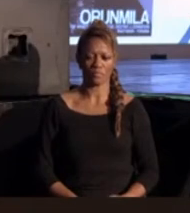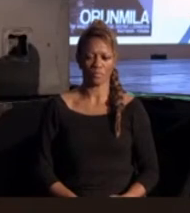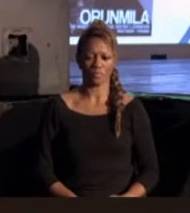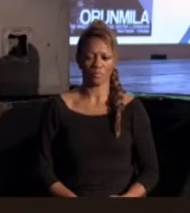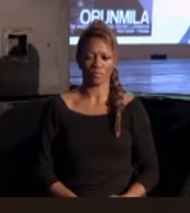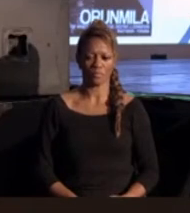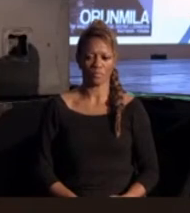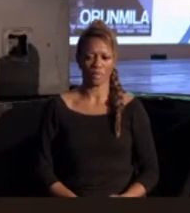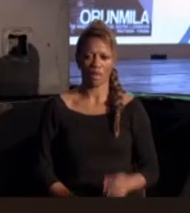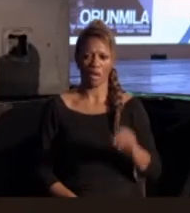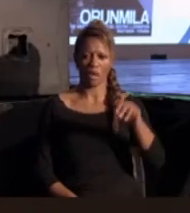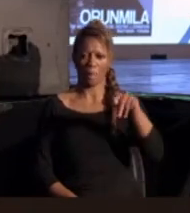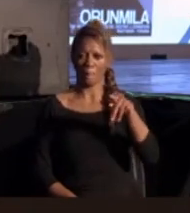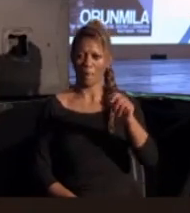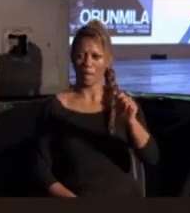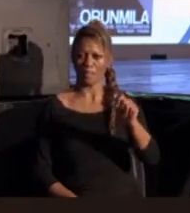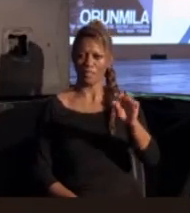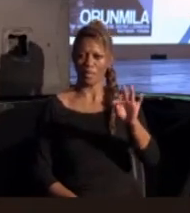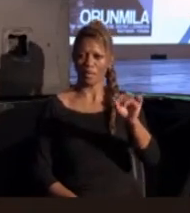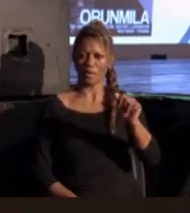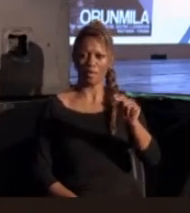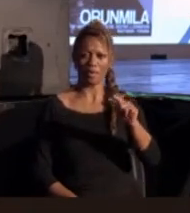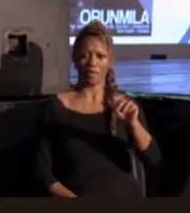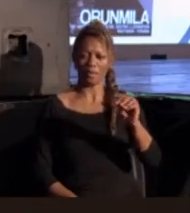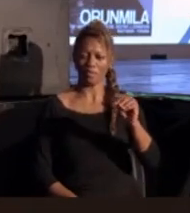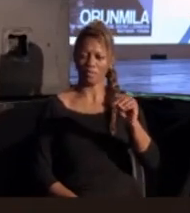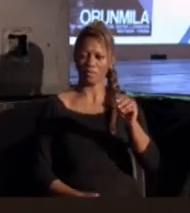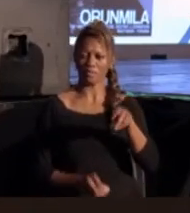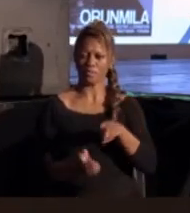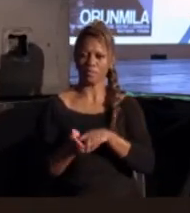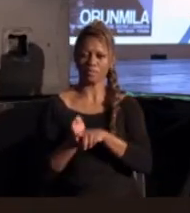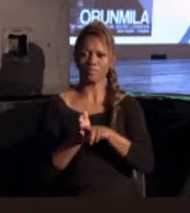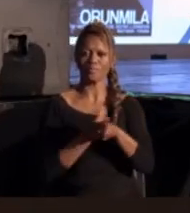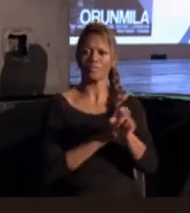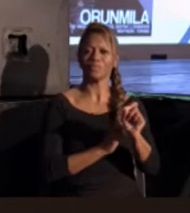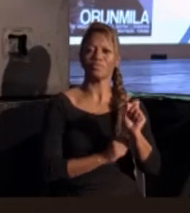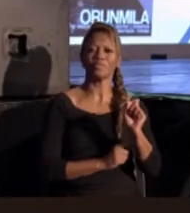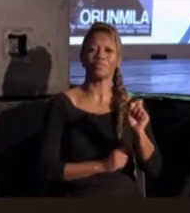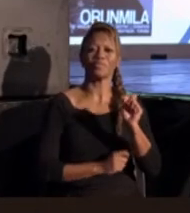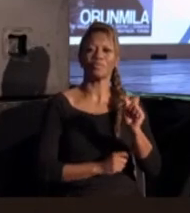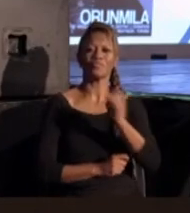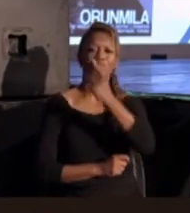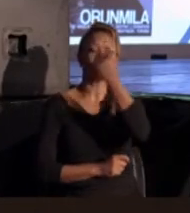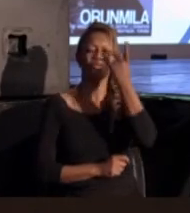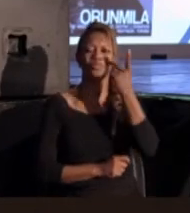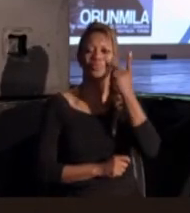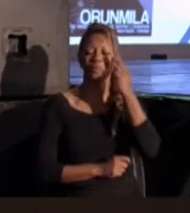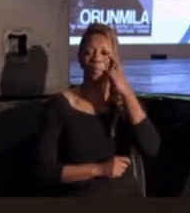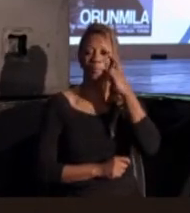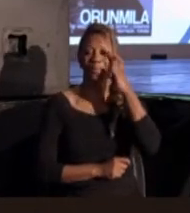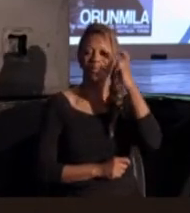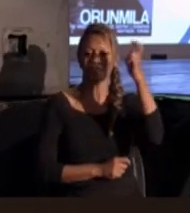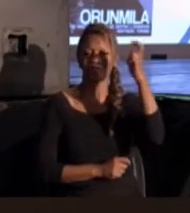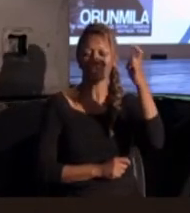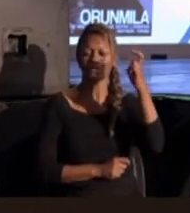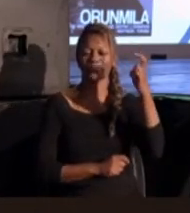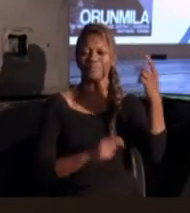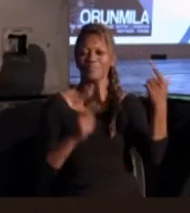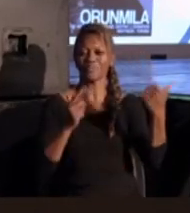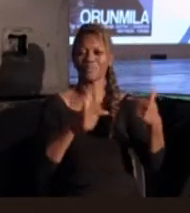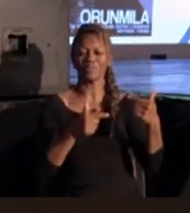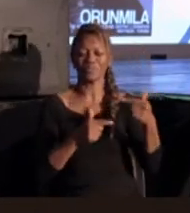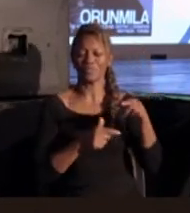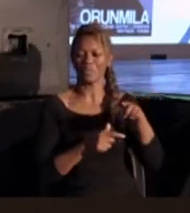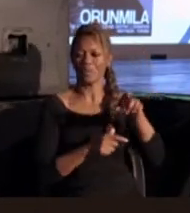chamado Batalá e ele queria verificar quem era a pessoa mais sábia do seu reino. E ele faz um desafio. E